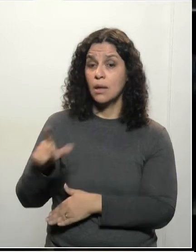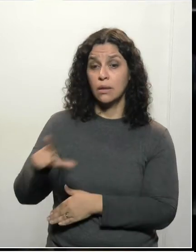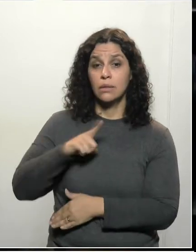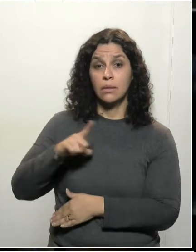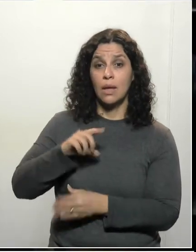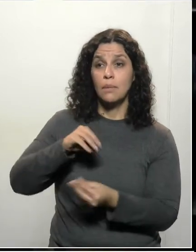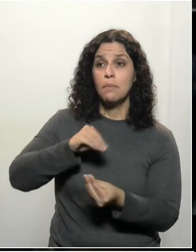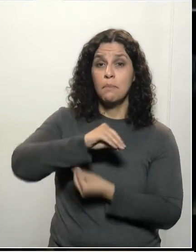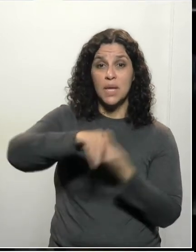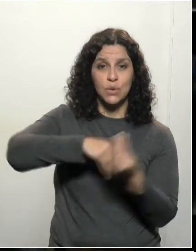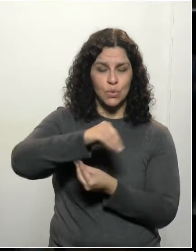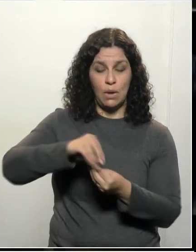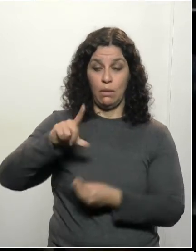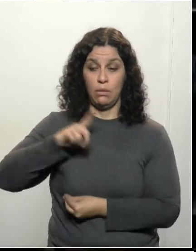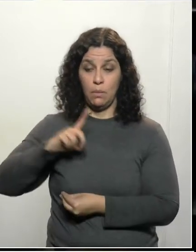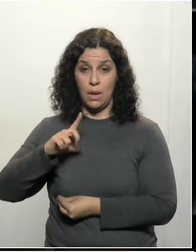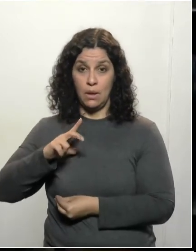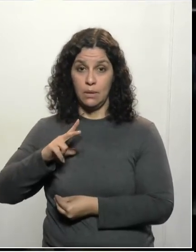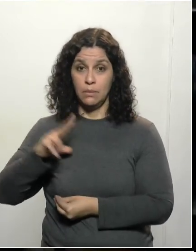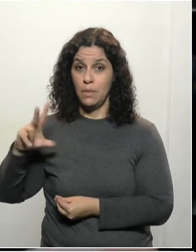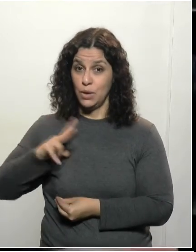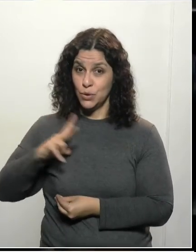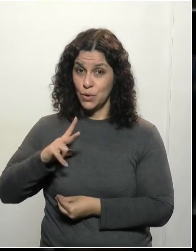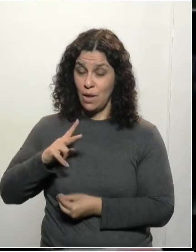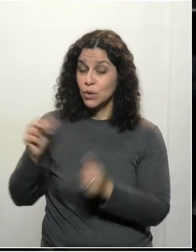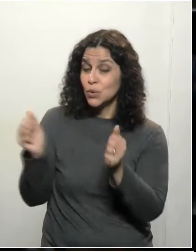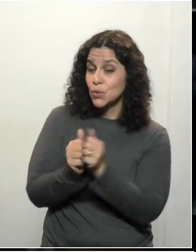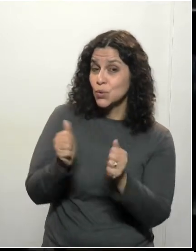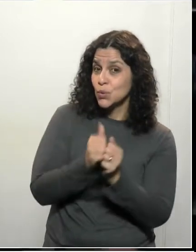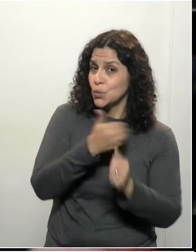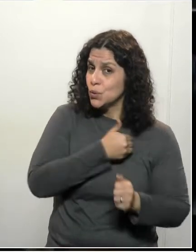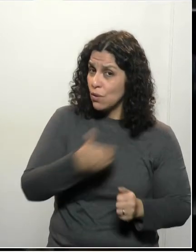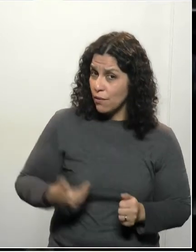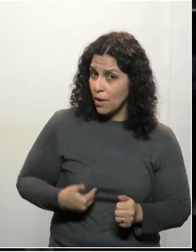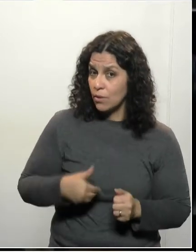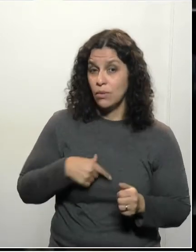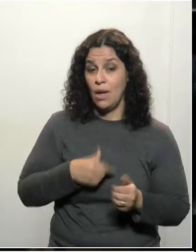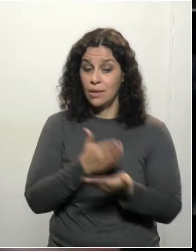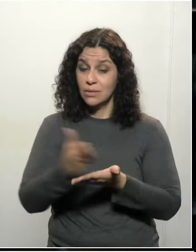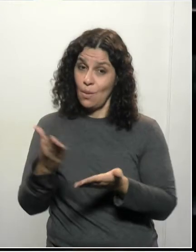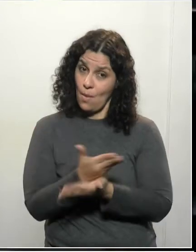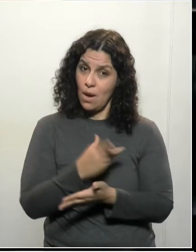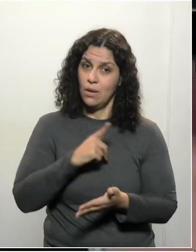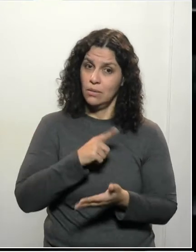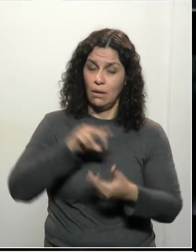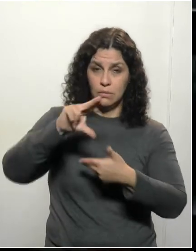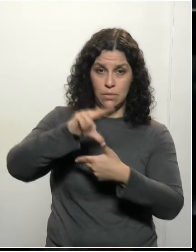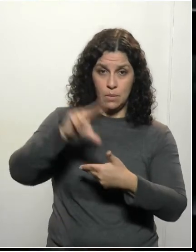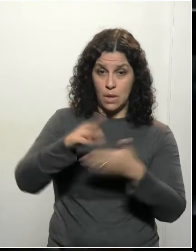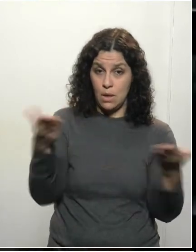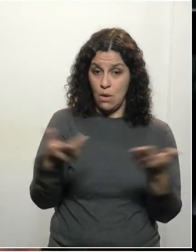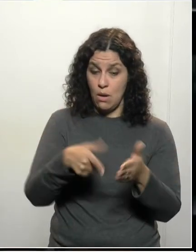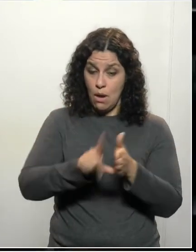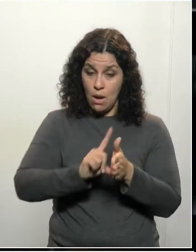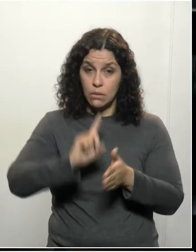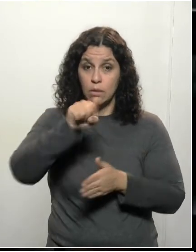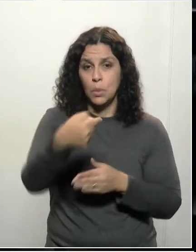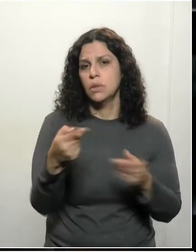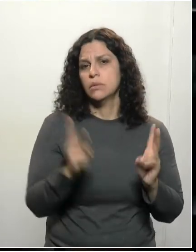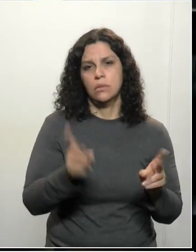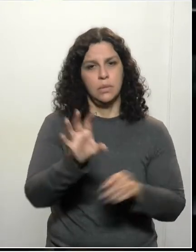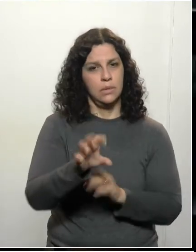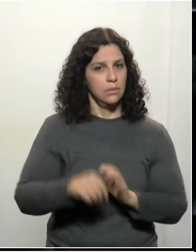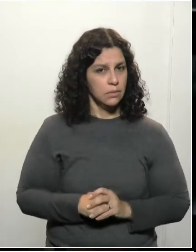tem uma parte dela que não é pública, preciso dizer a verdade. É isso. Agora, antes, depois, sempre foi